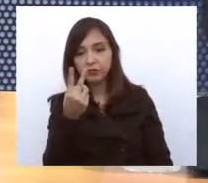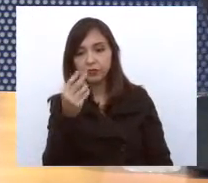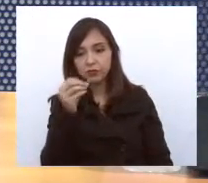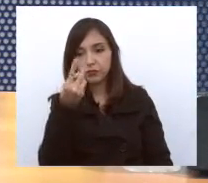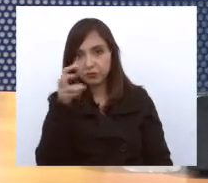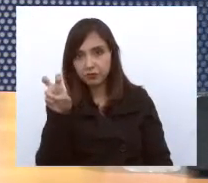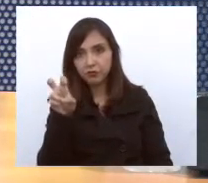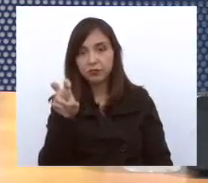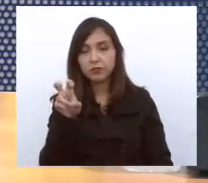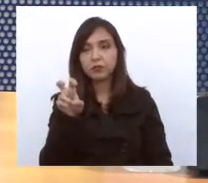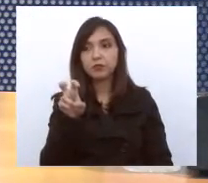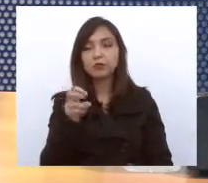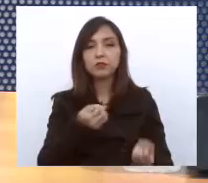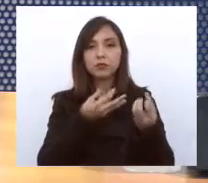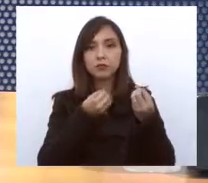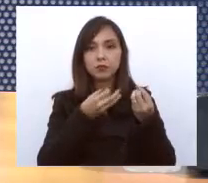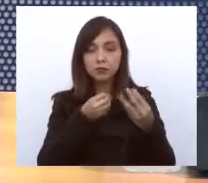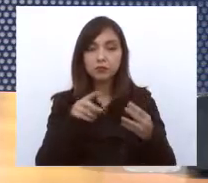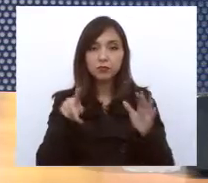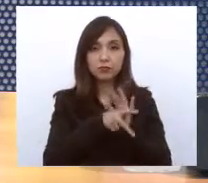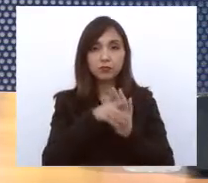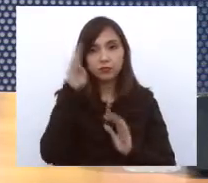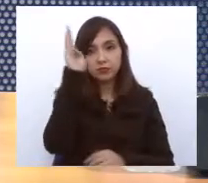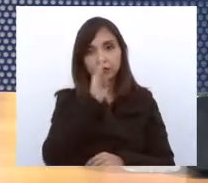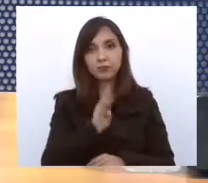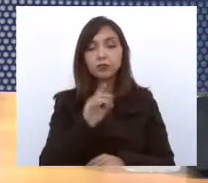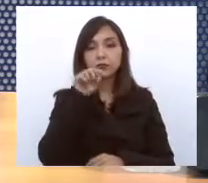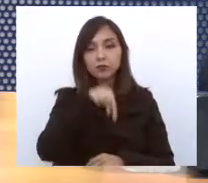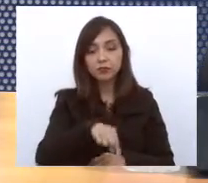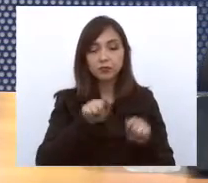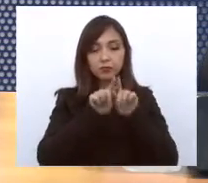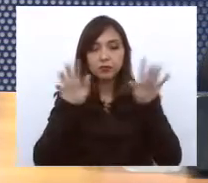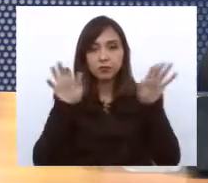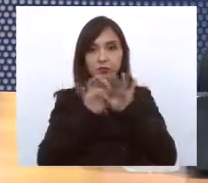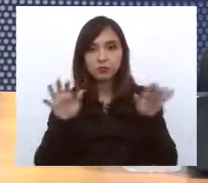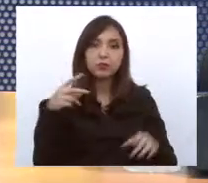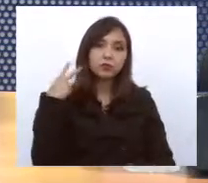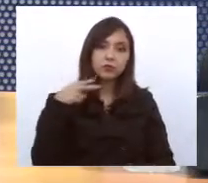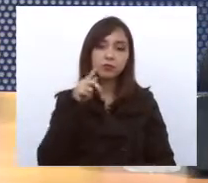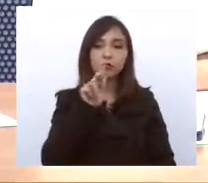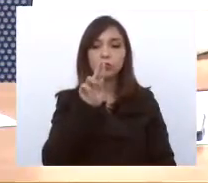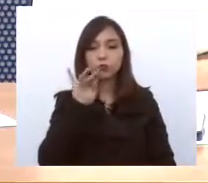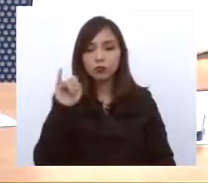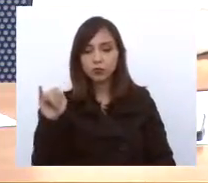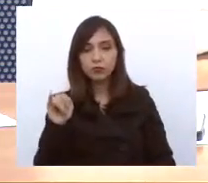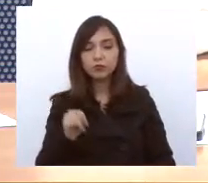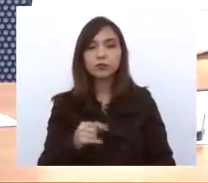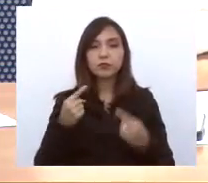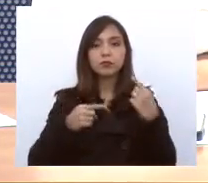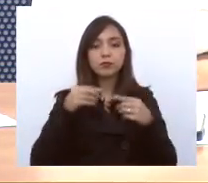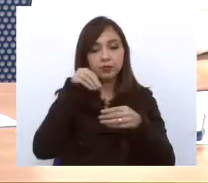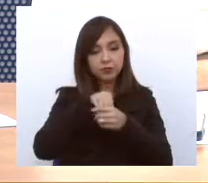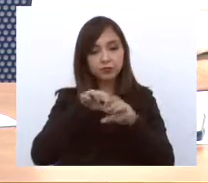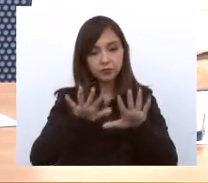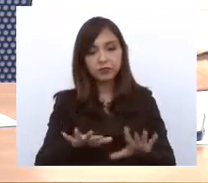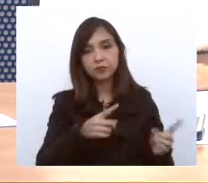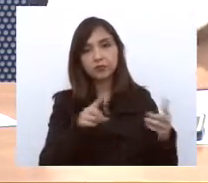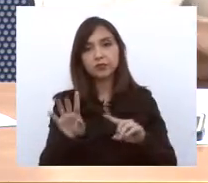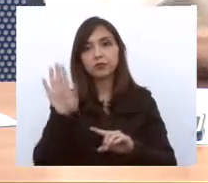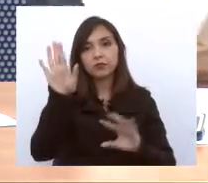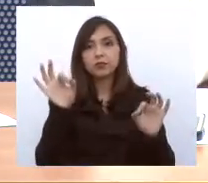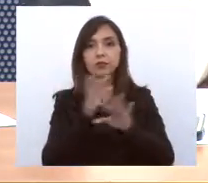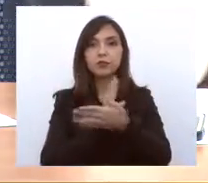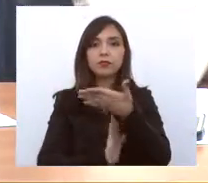4690/2015. Informações referentes ao projeto Brasil Carinhoso na cidade de Guarulhos. Autor, vereador Guti. Em discussão, encerrada a discussão e votação. Os vereadores favoráveis para isso, comissões